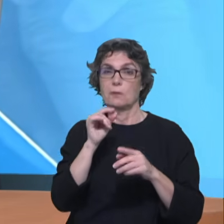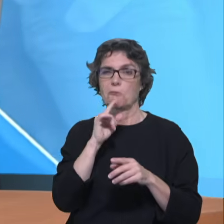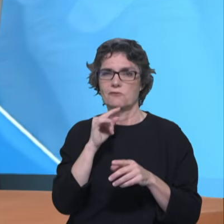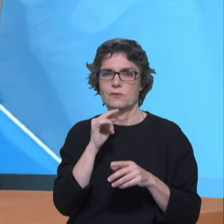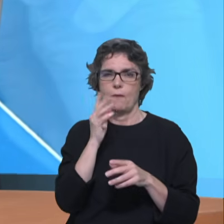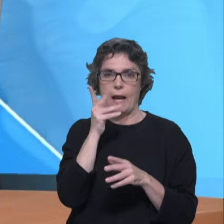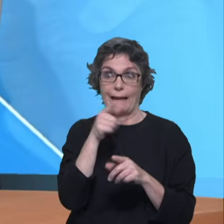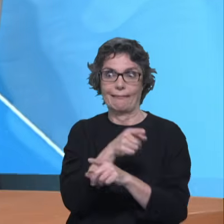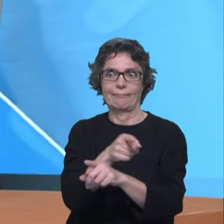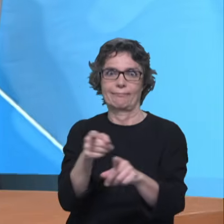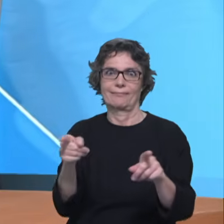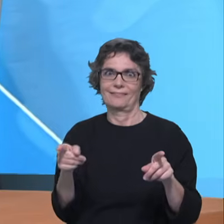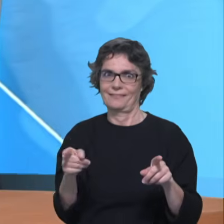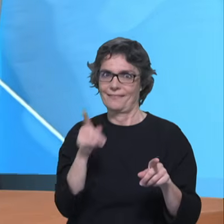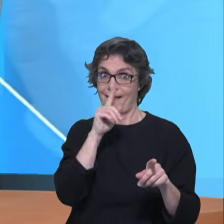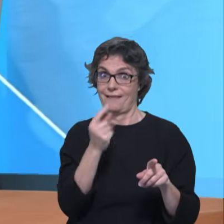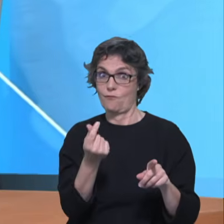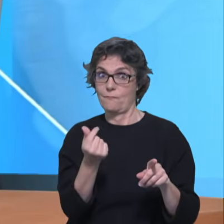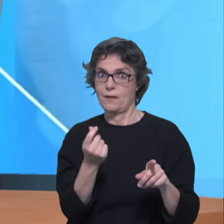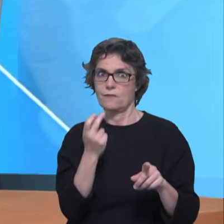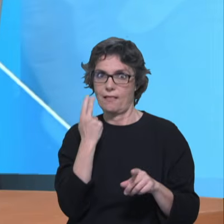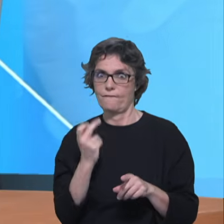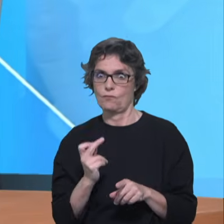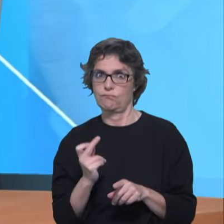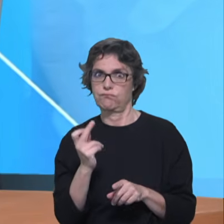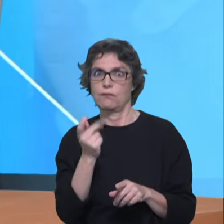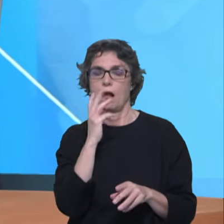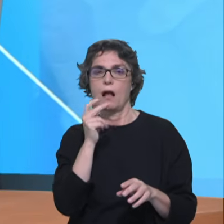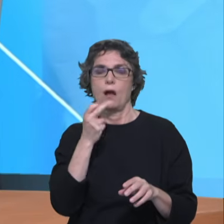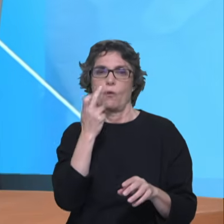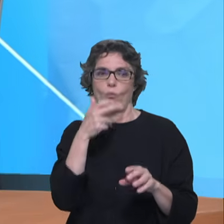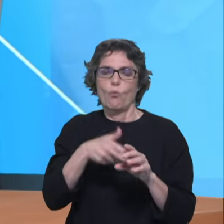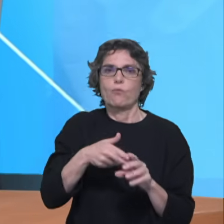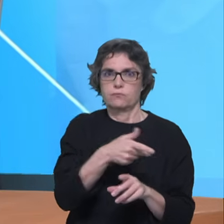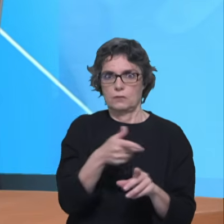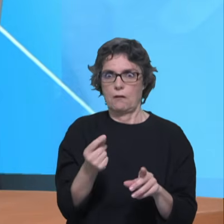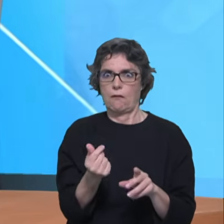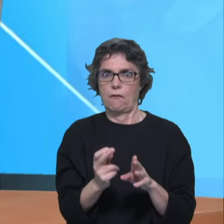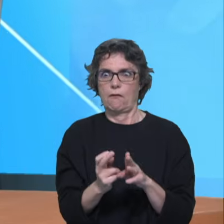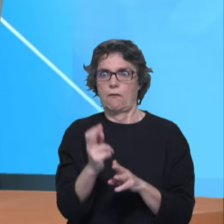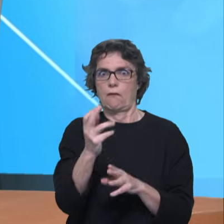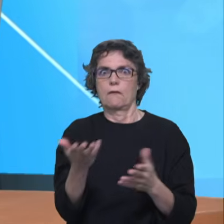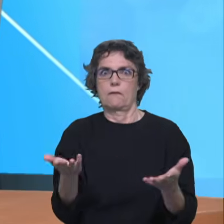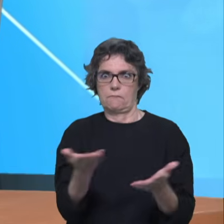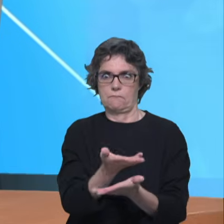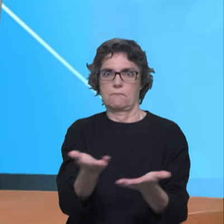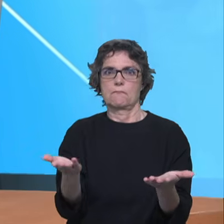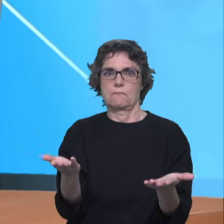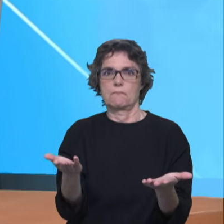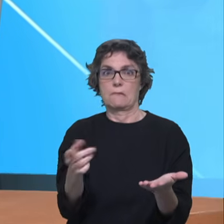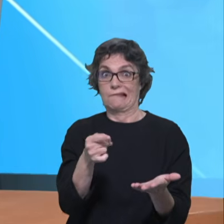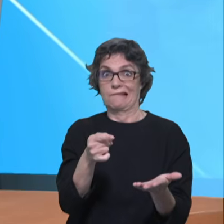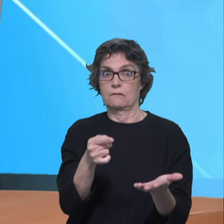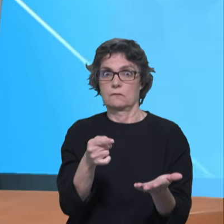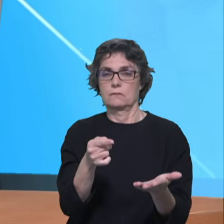se o custo de vida também aumentar, se os combustíveis tenderem a aumentar, pode haver